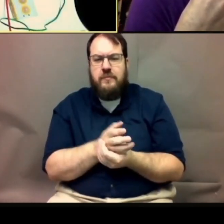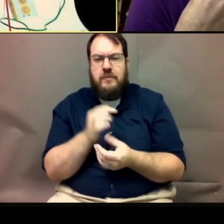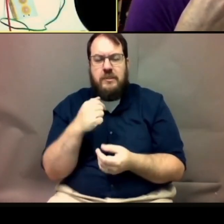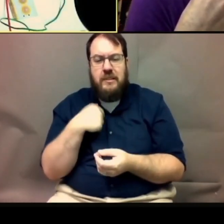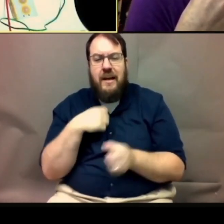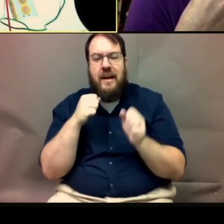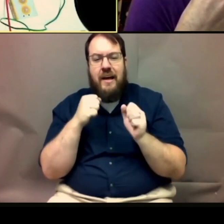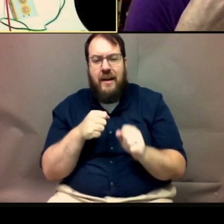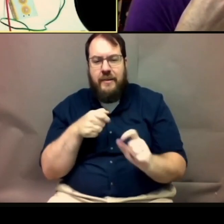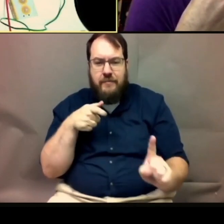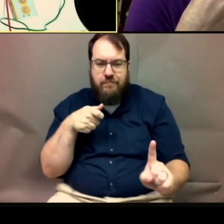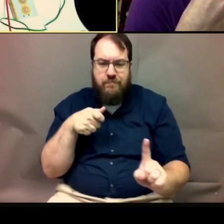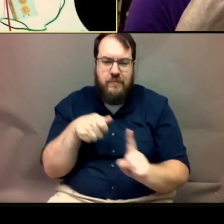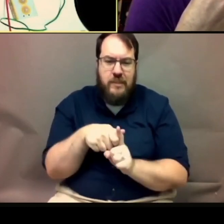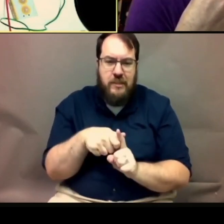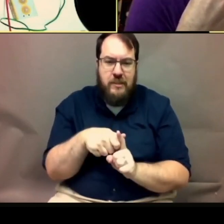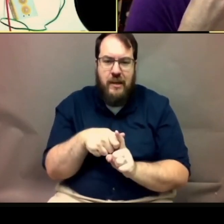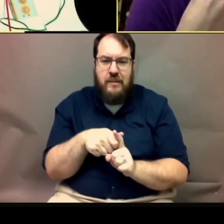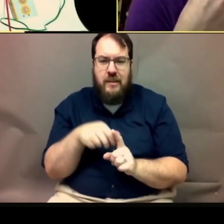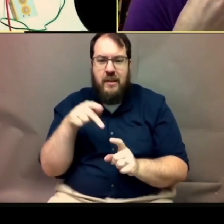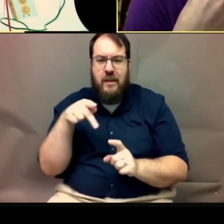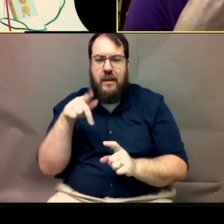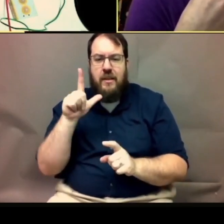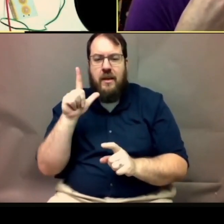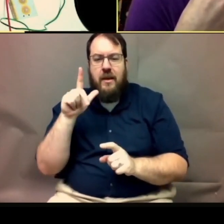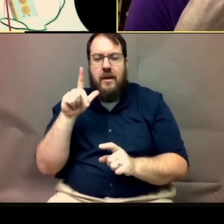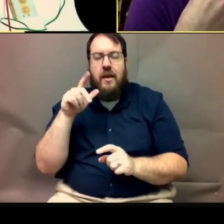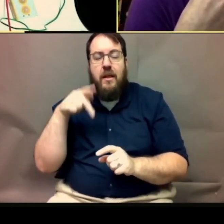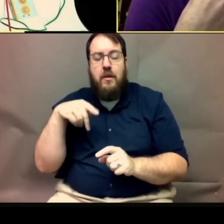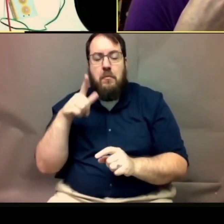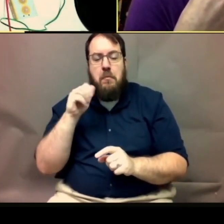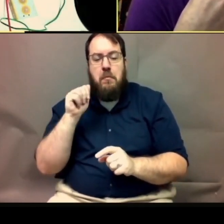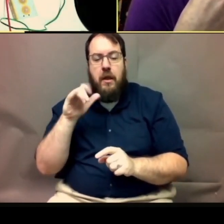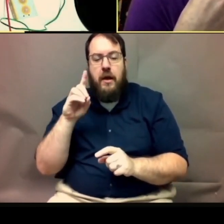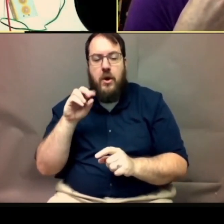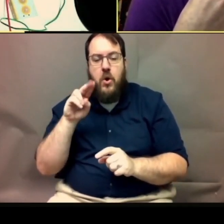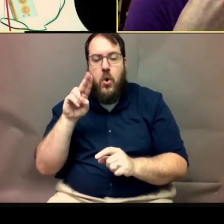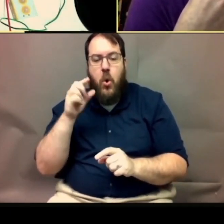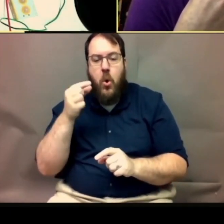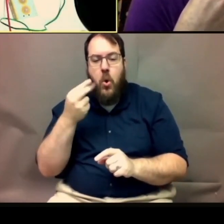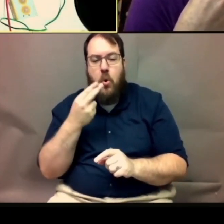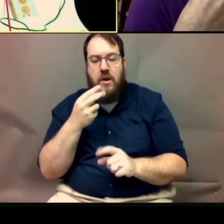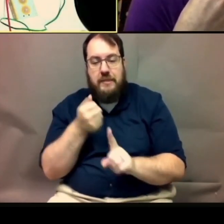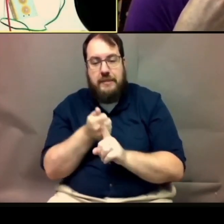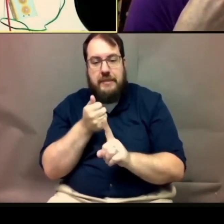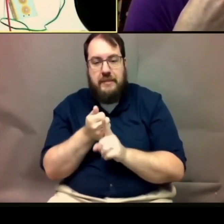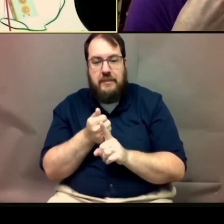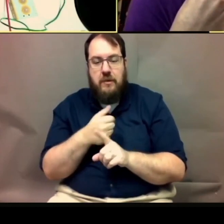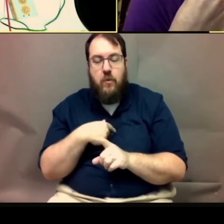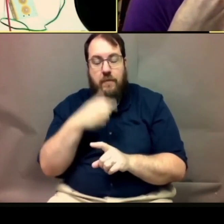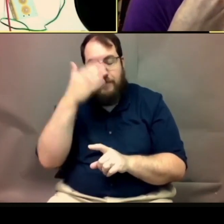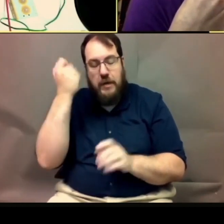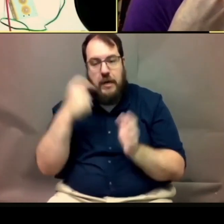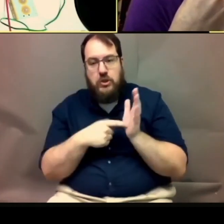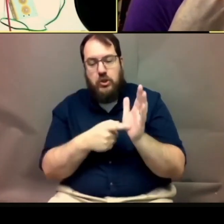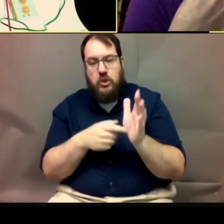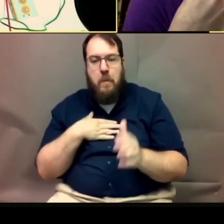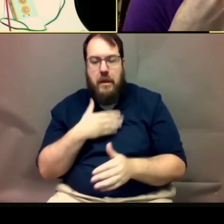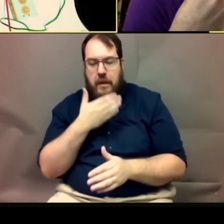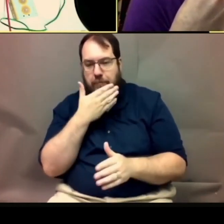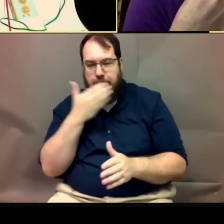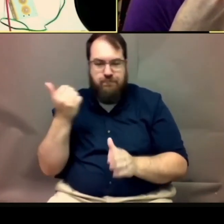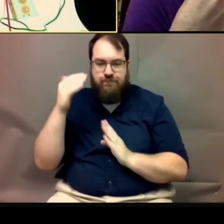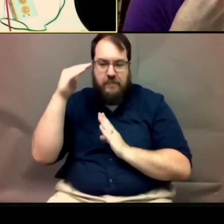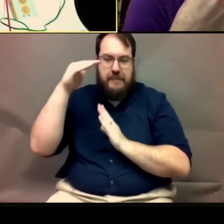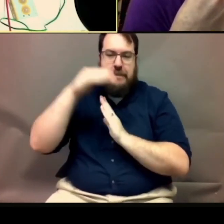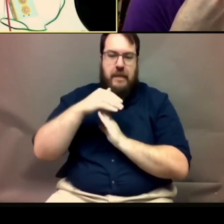Eu poderia já plugar isso aqui direto na minha massinha na verdade eu esqueci de mostrar a